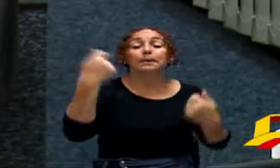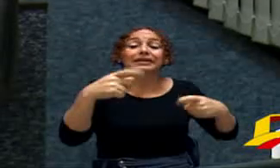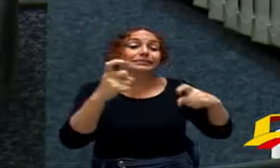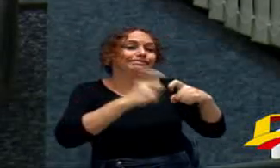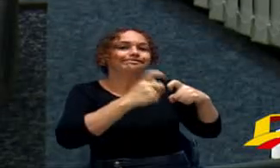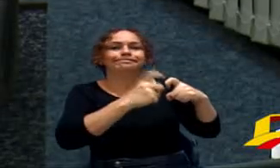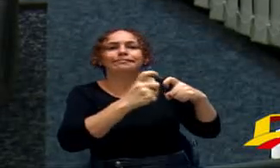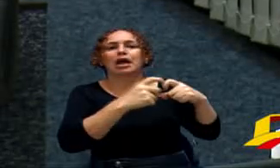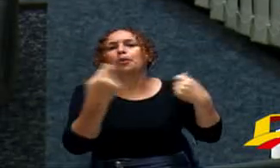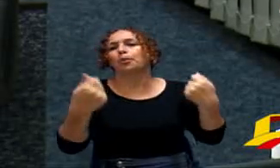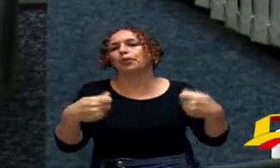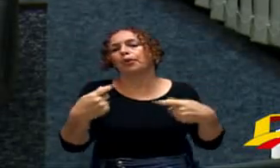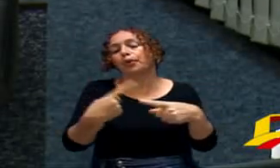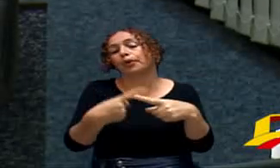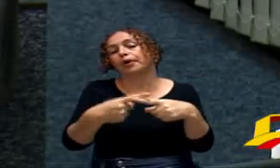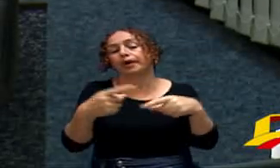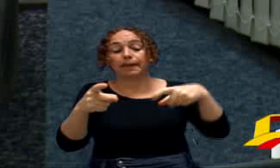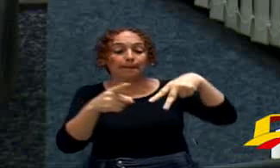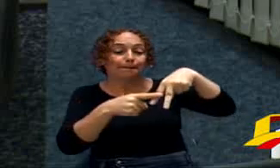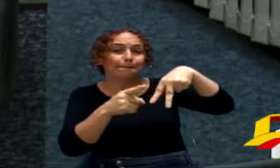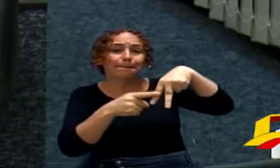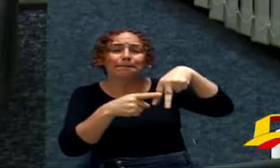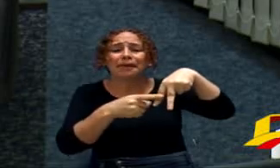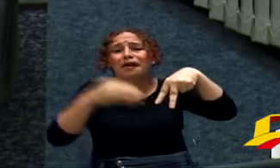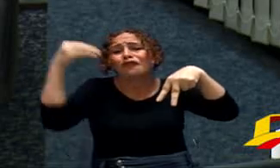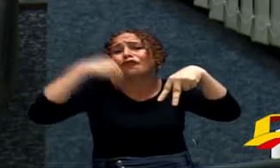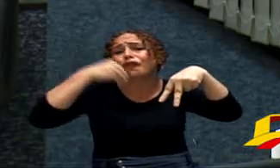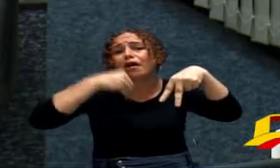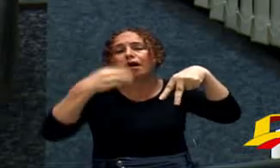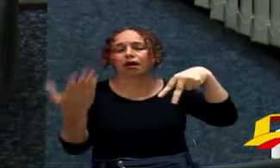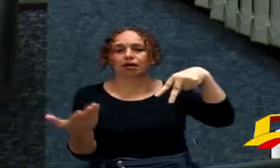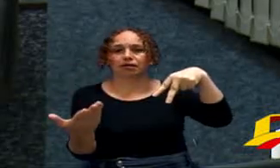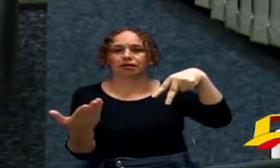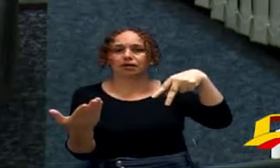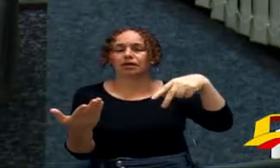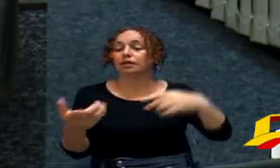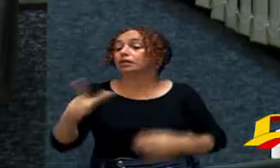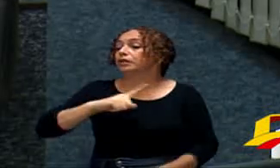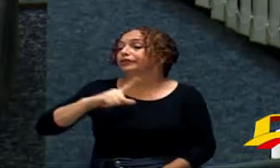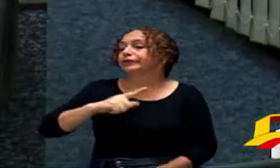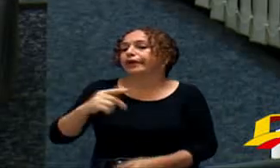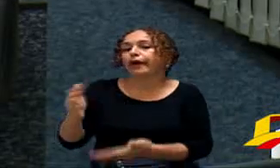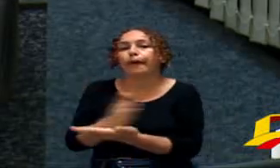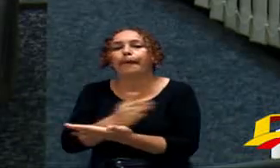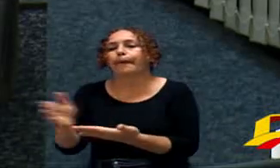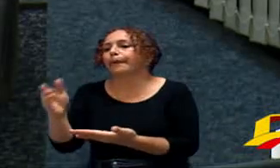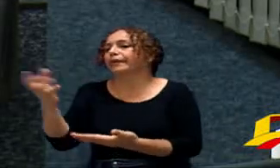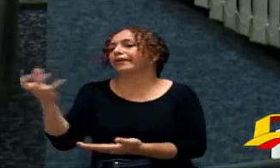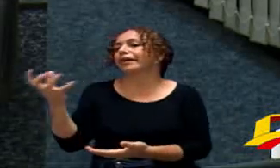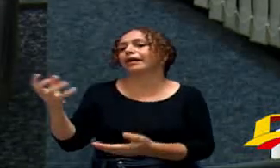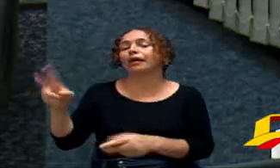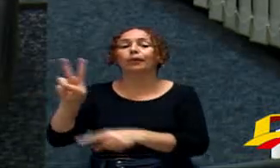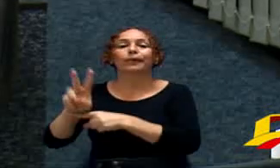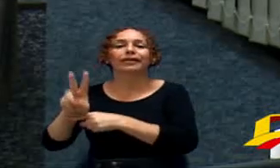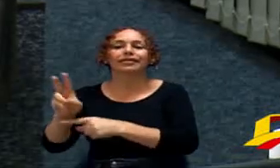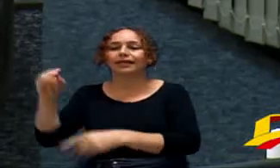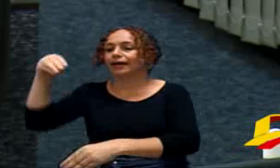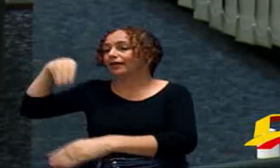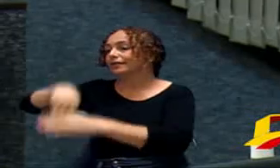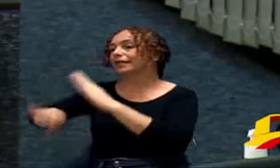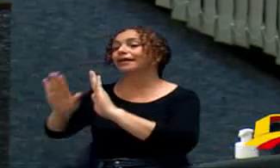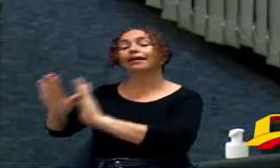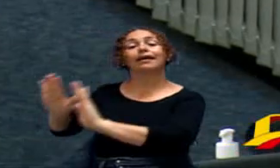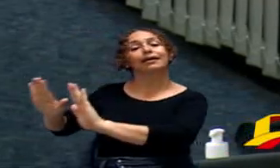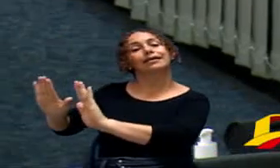aguentam. Então, tem os que querem cuidar aqui dentro da casa e os de fora. Só que não estão pensando nem um